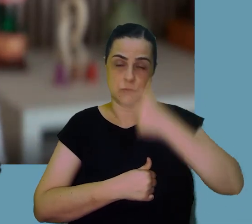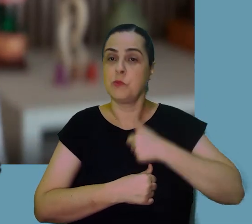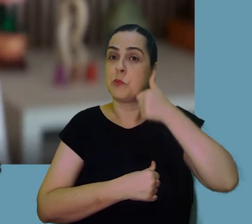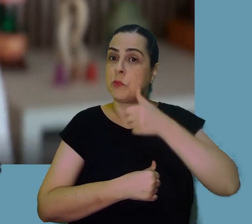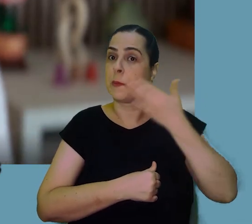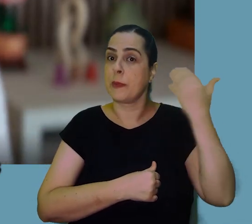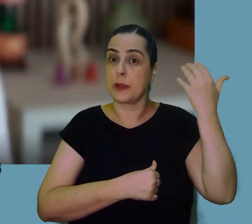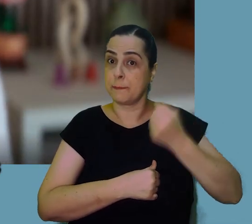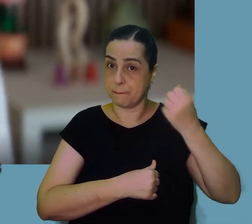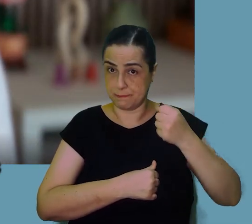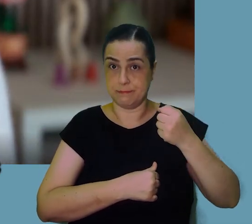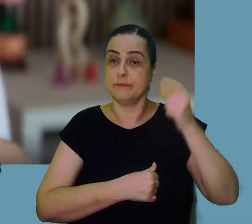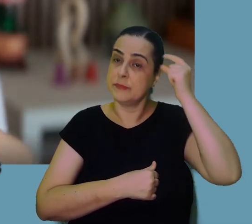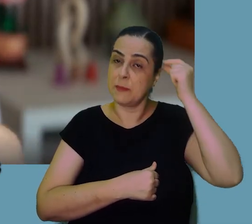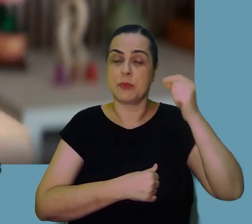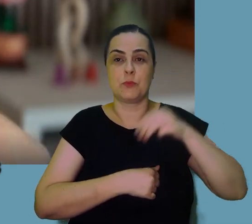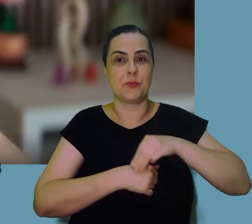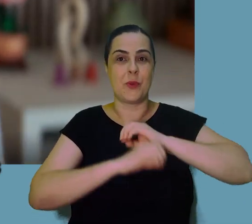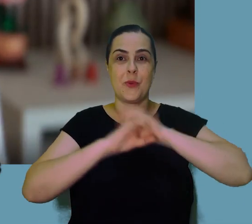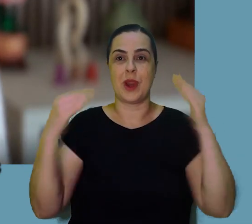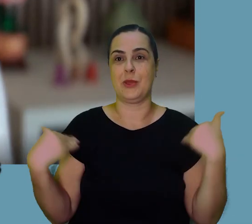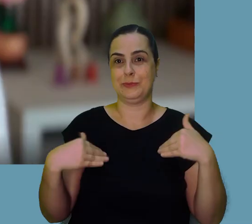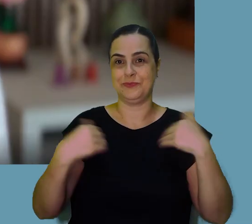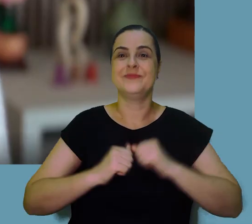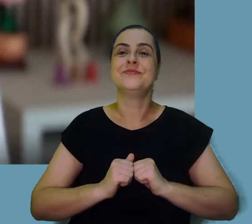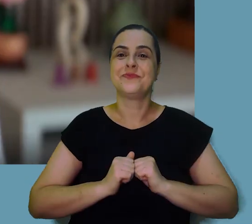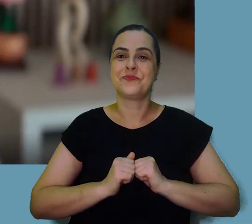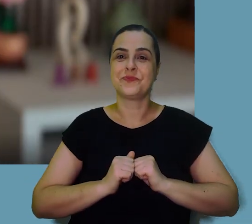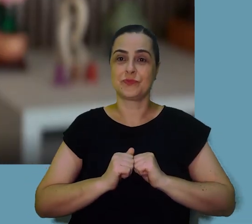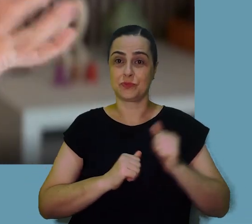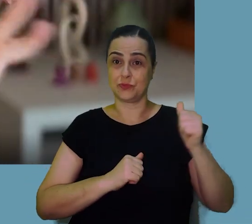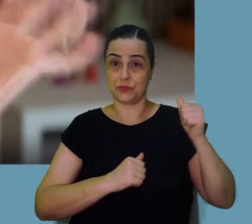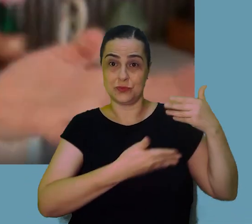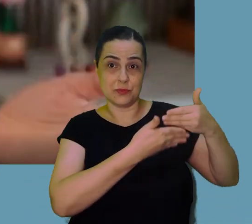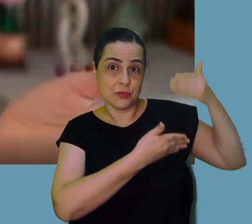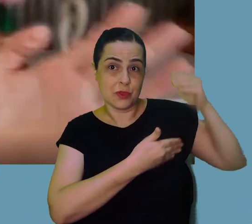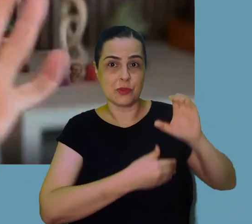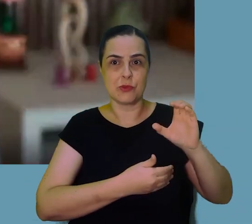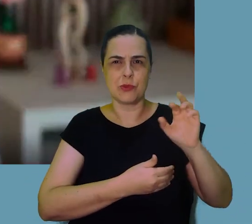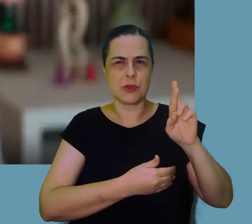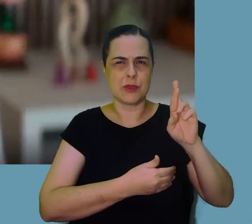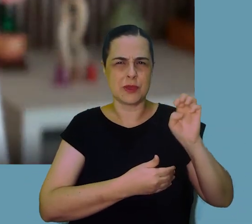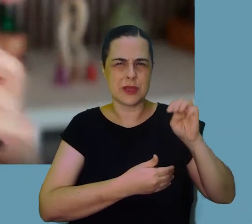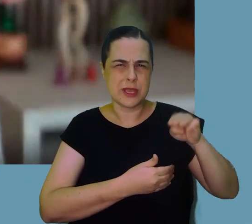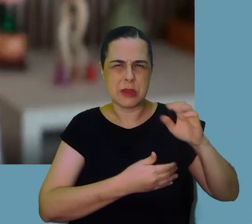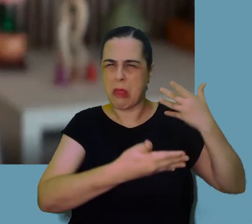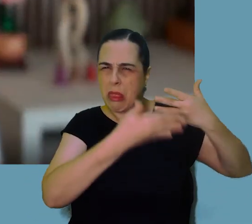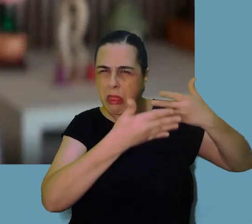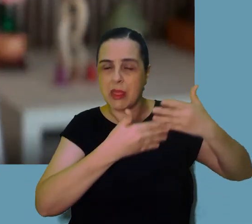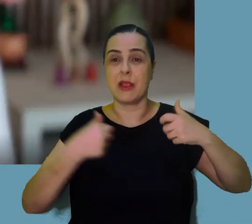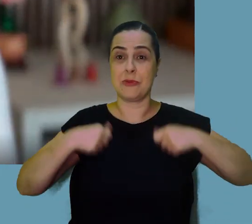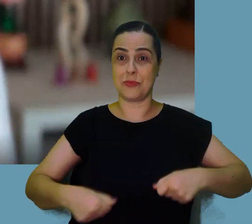de cabelos castanhos claros, abaixo do ombro. Estou num fundo creme, meio desfocado, uma